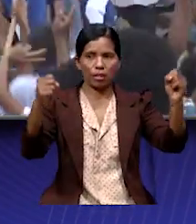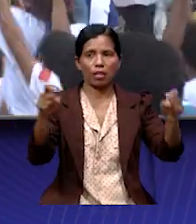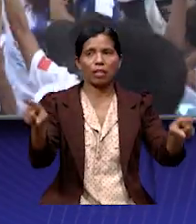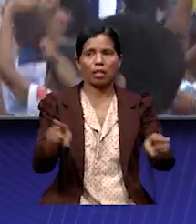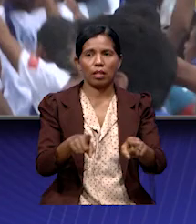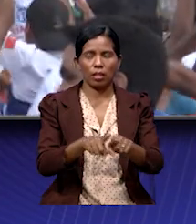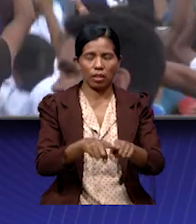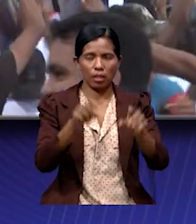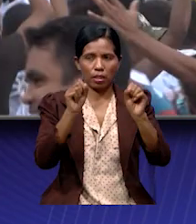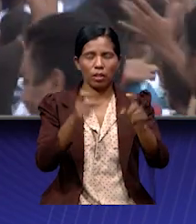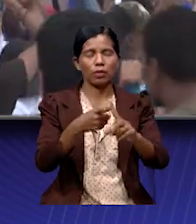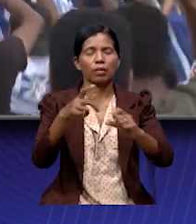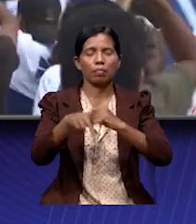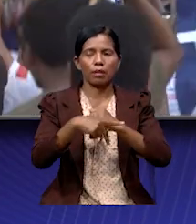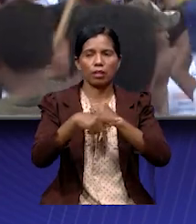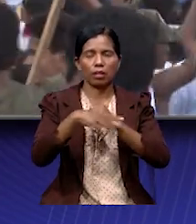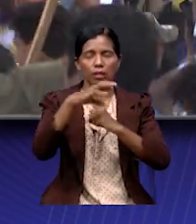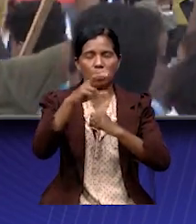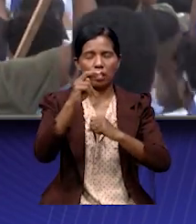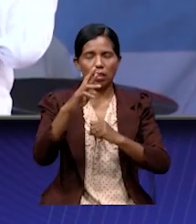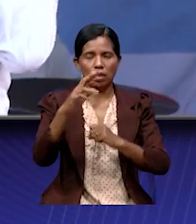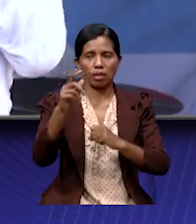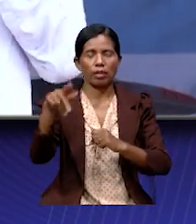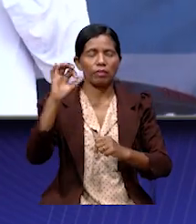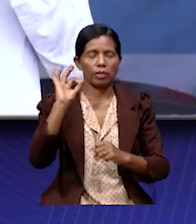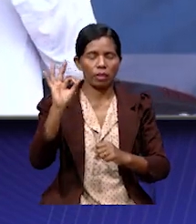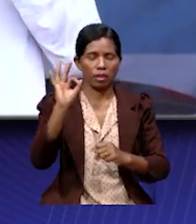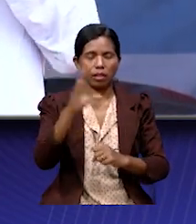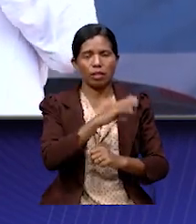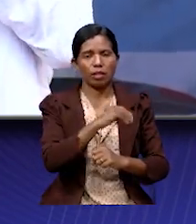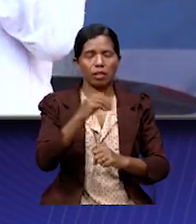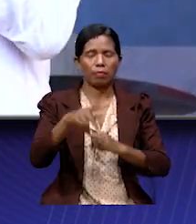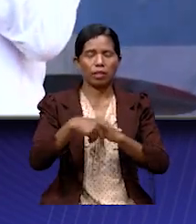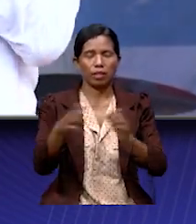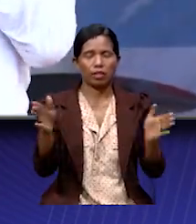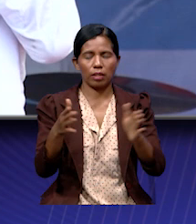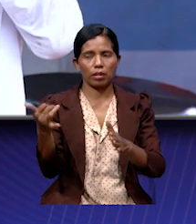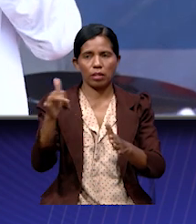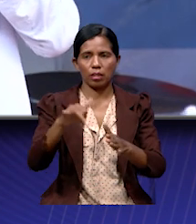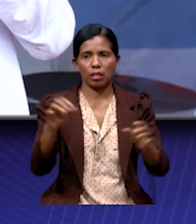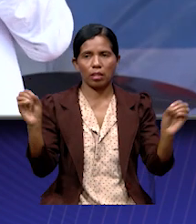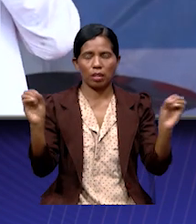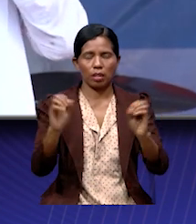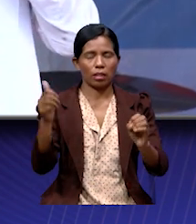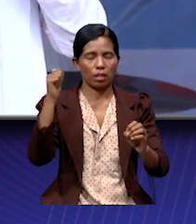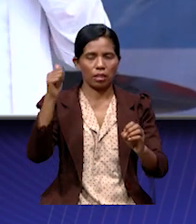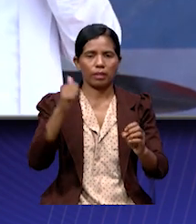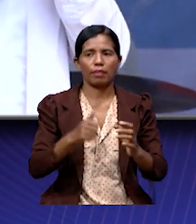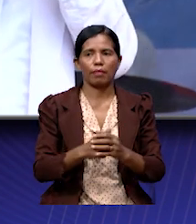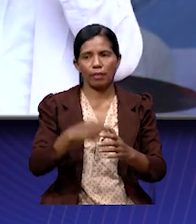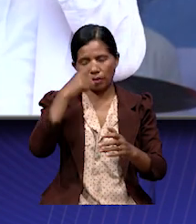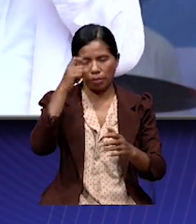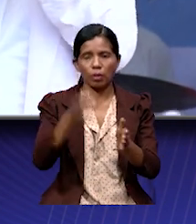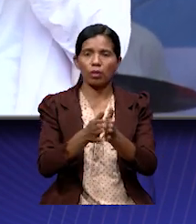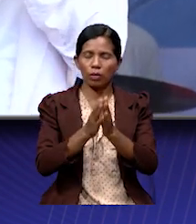hanesan parte ida husi partido CNRT Fretilin no mos partido ki iksira nebela iha kandidatu. Tambaneni